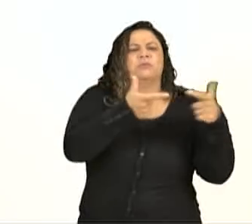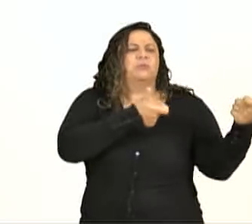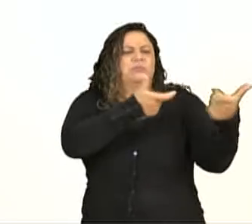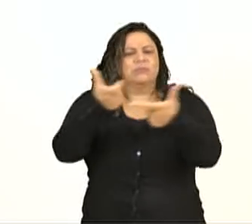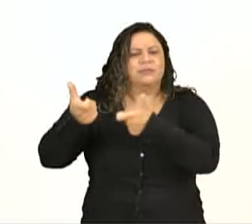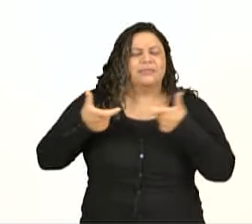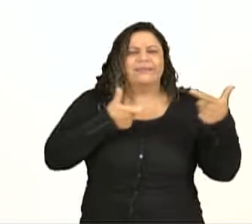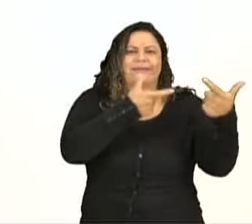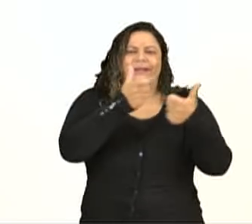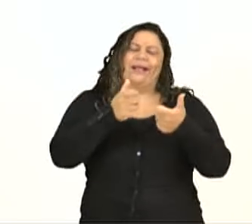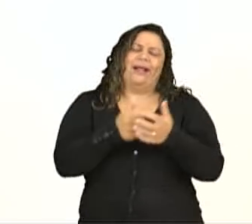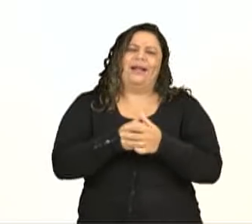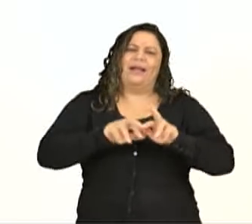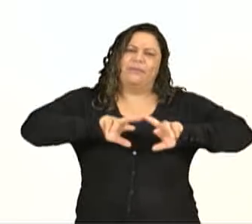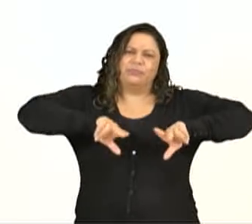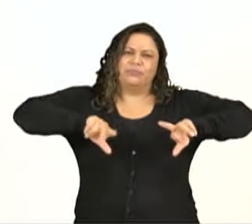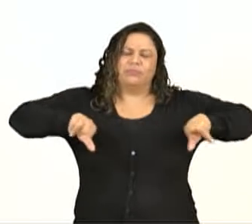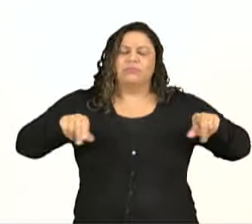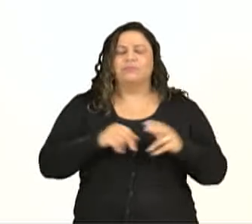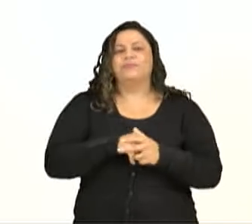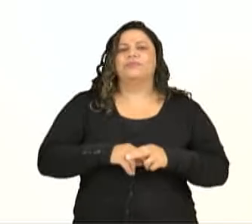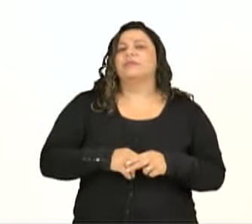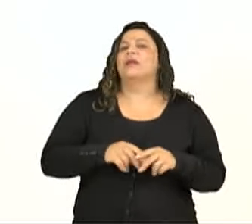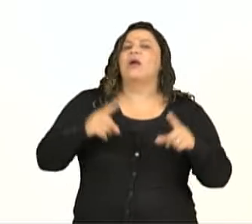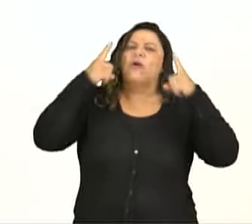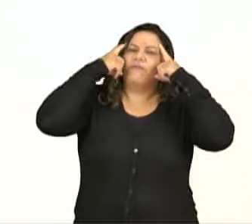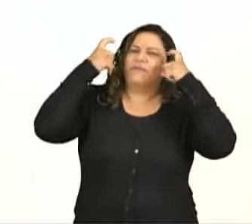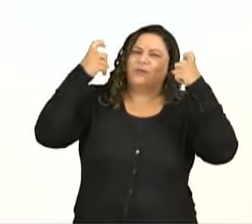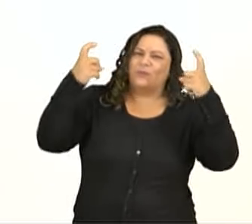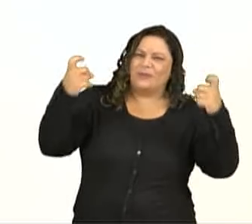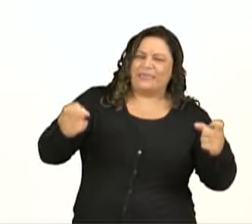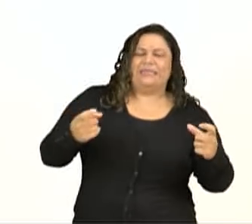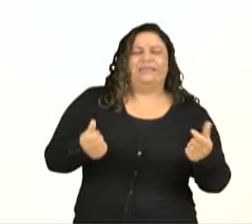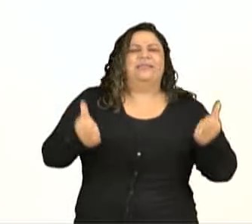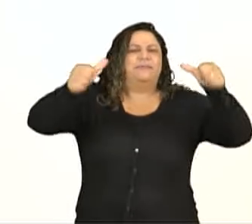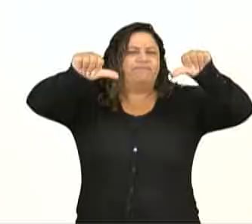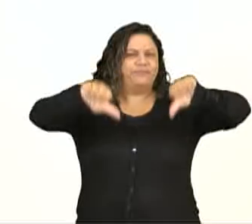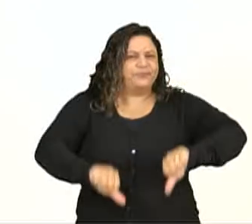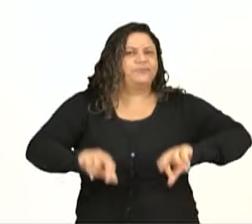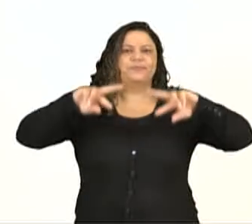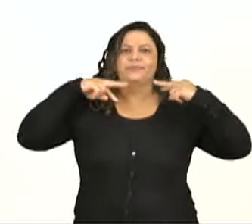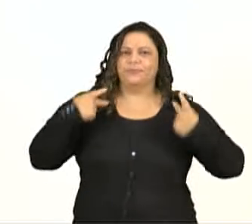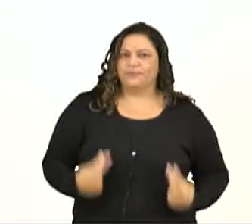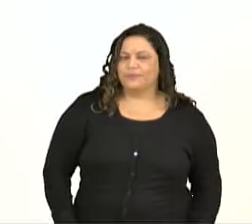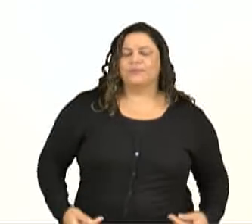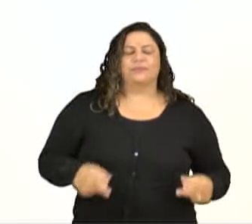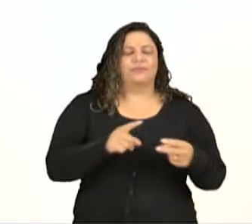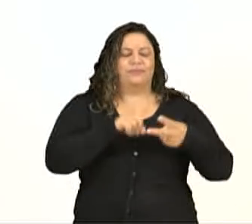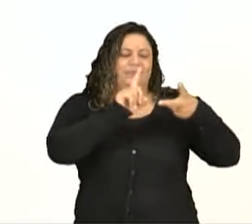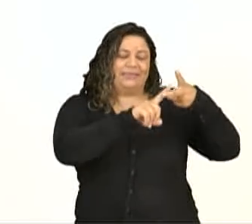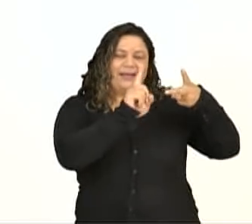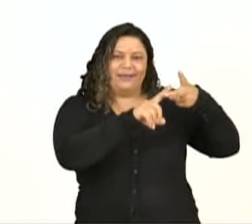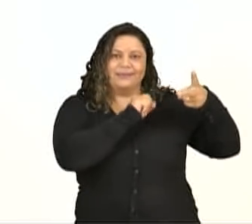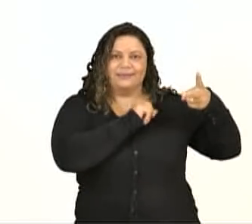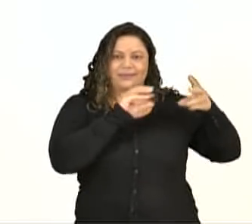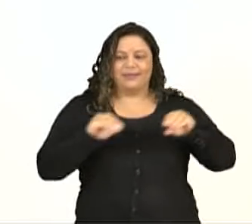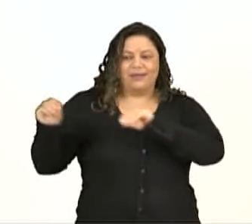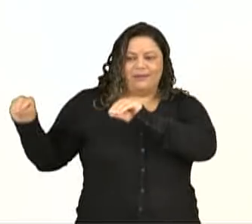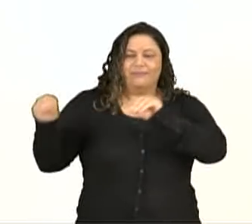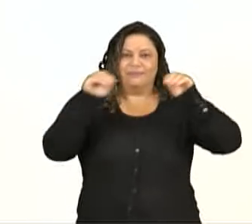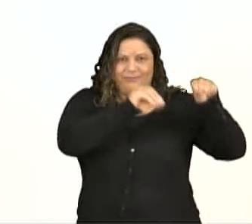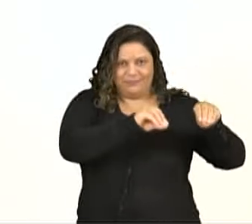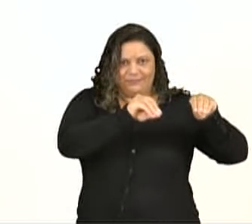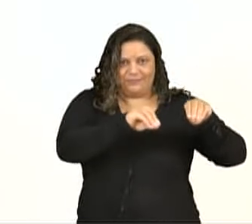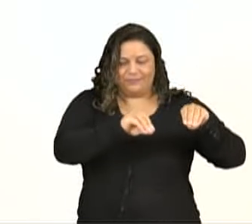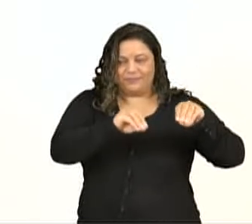guerras, conflitos, violências ou crises humanitárias. E o deslocado, ele é tirado de